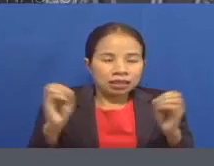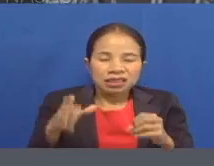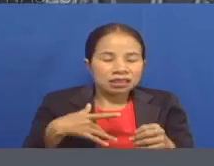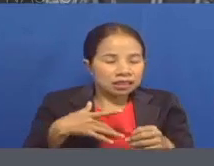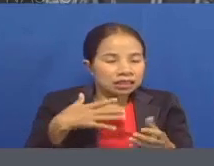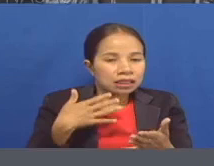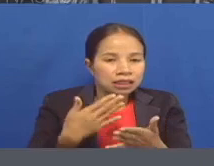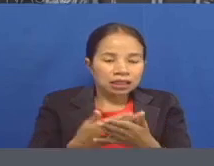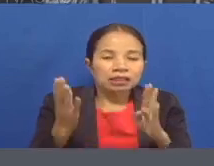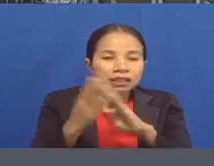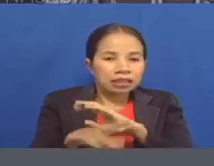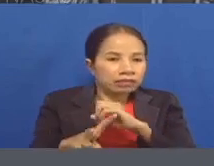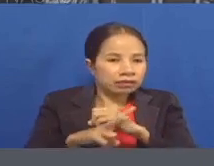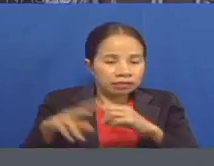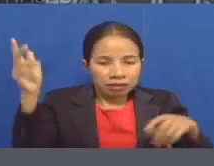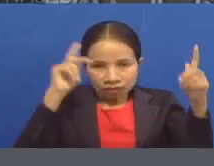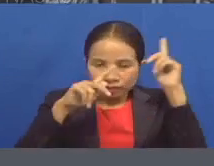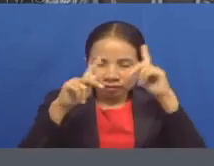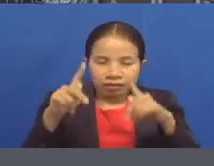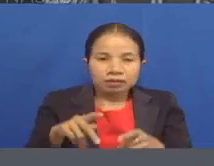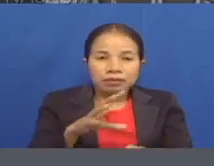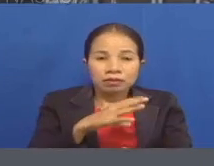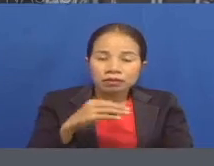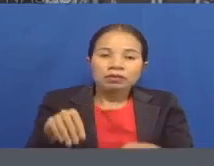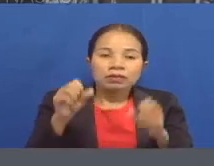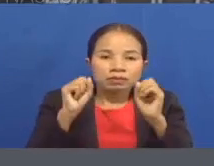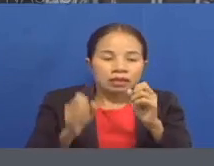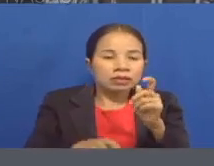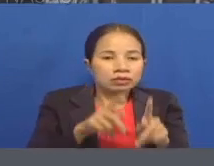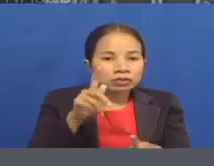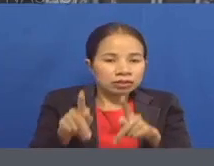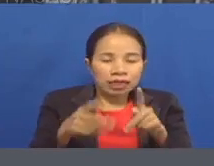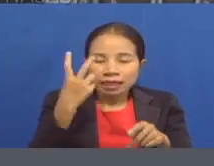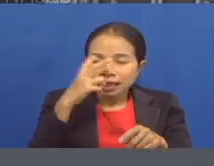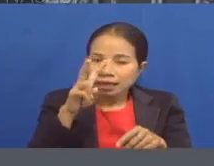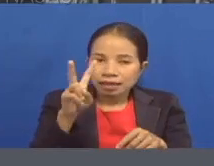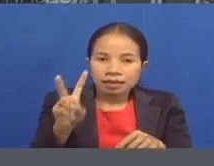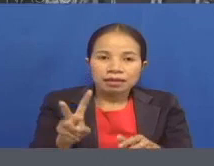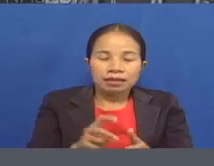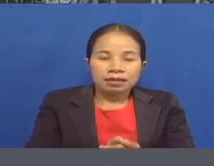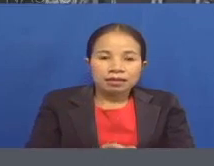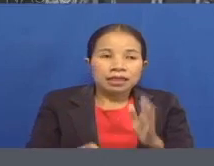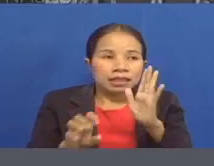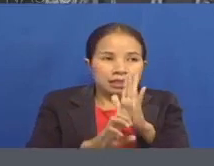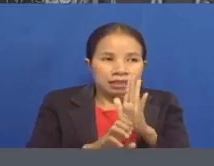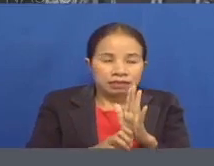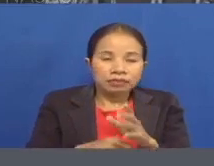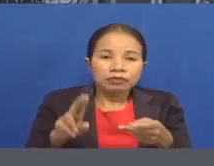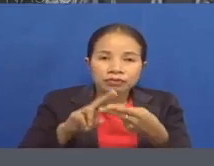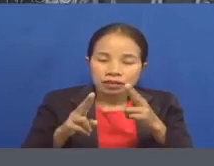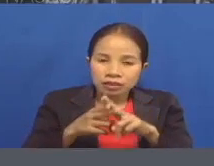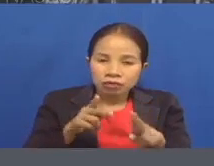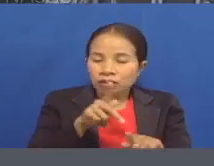confortável no saite vítima. E de nema problema ou bomos bele sociedade hare, sociedade rasikare. Por exemplo, vizinho ga é